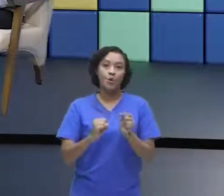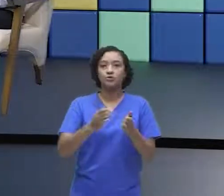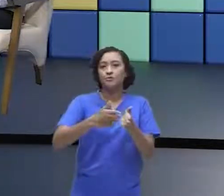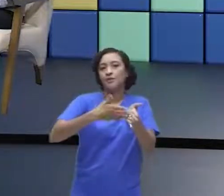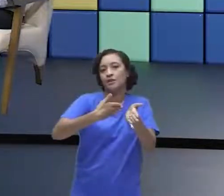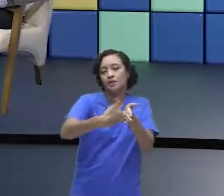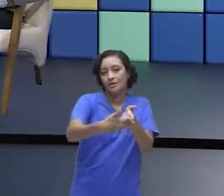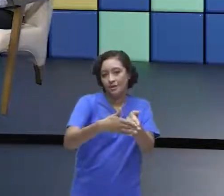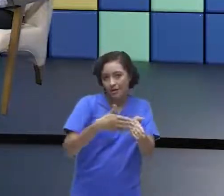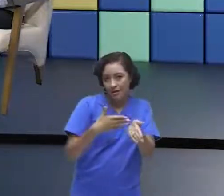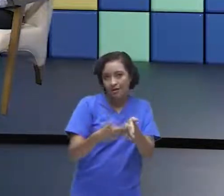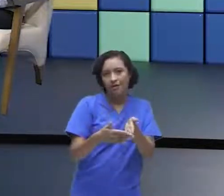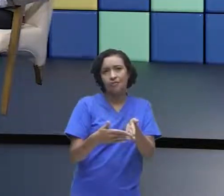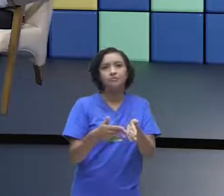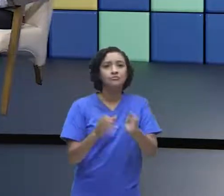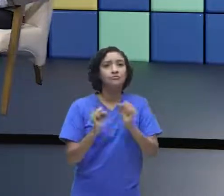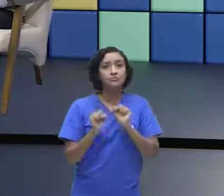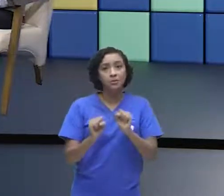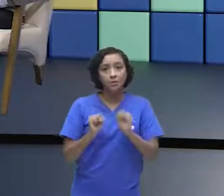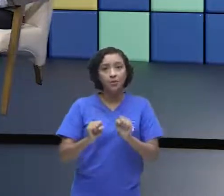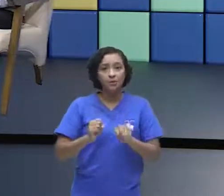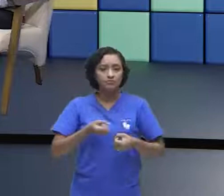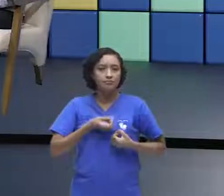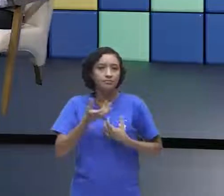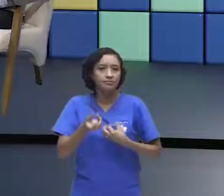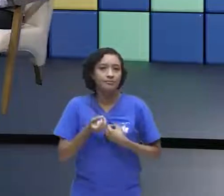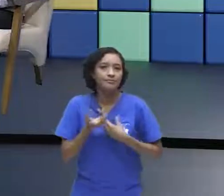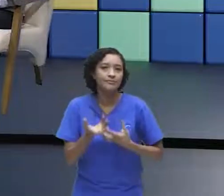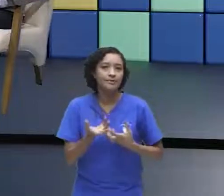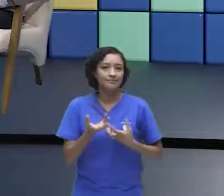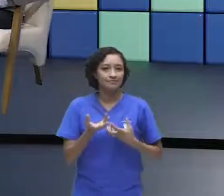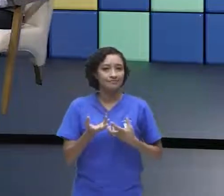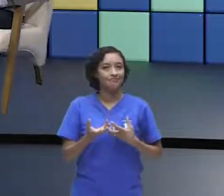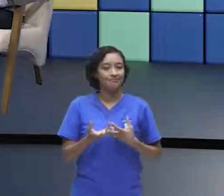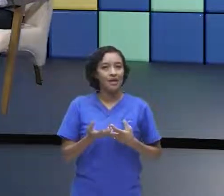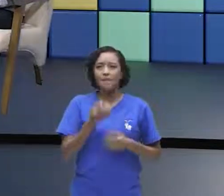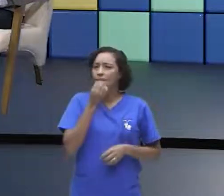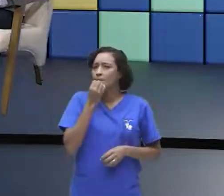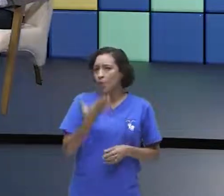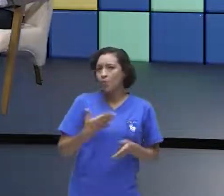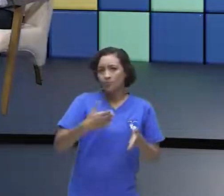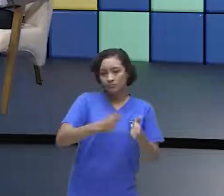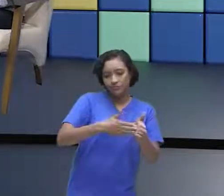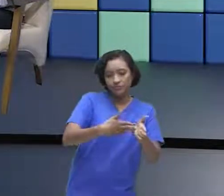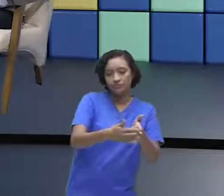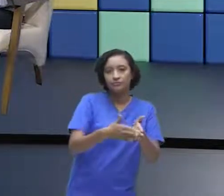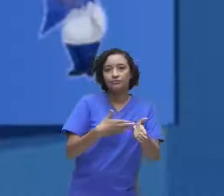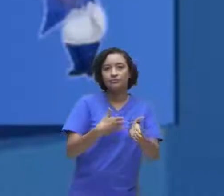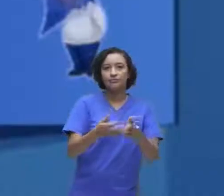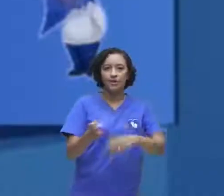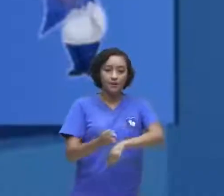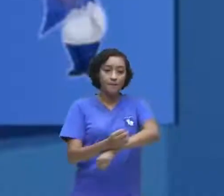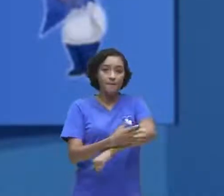expressar também a nossa tristeza, né? A pintura é muito boa e também é como a gente falou,